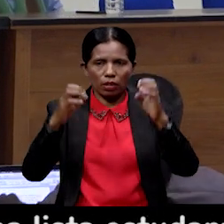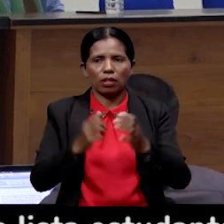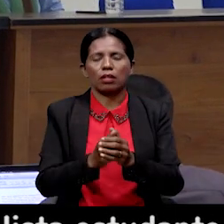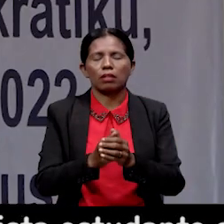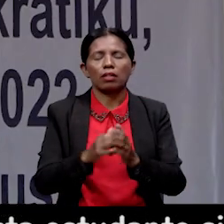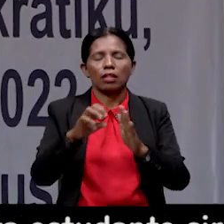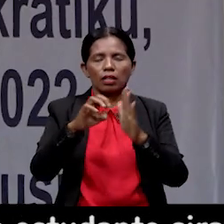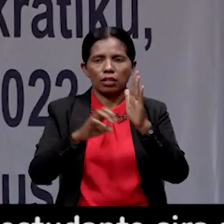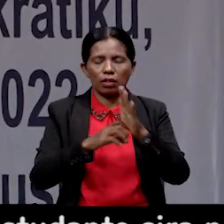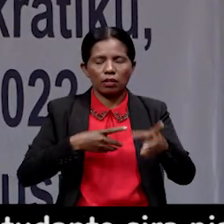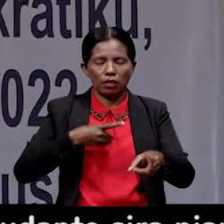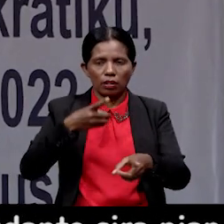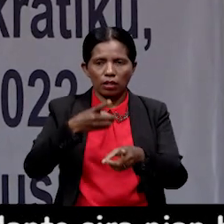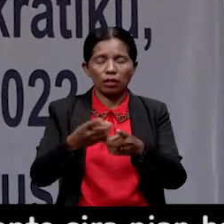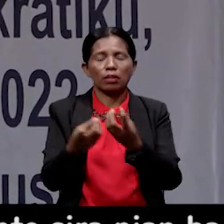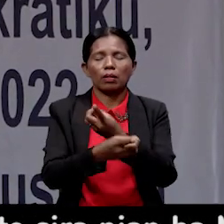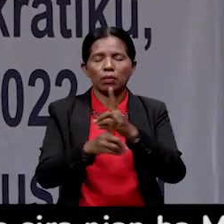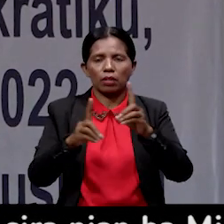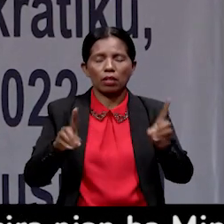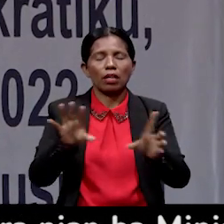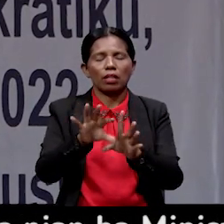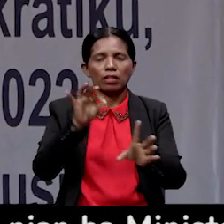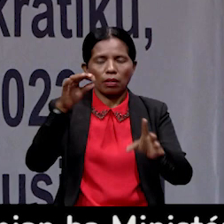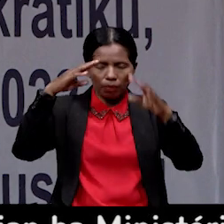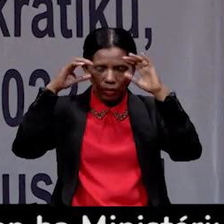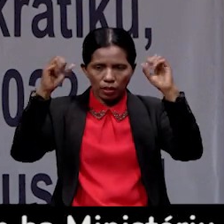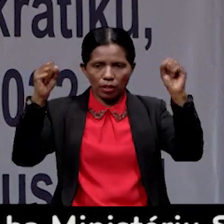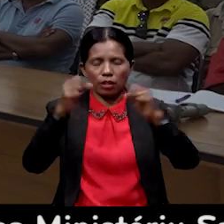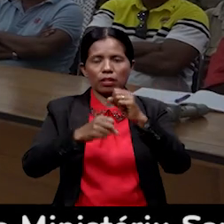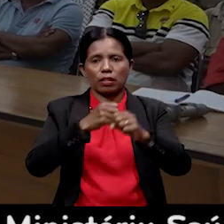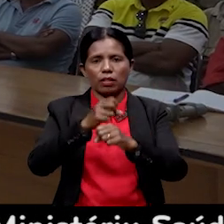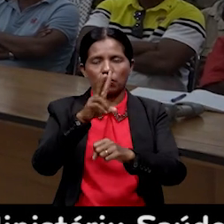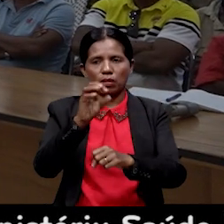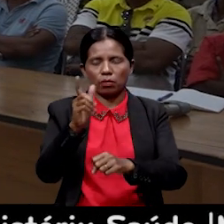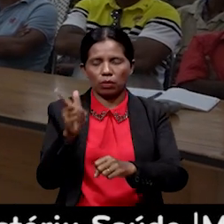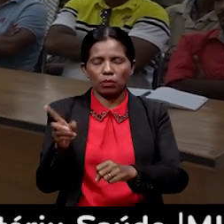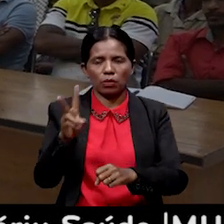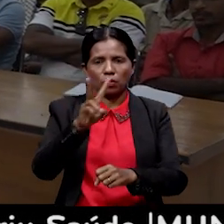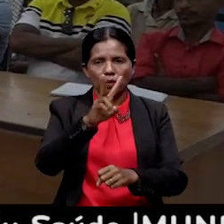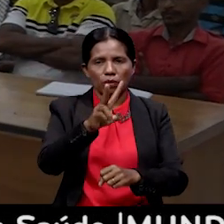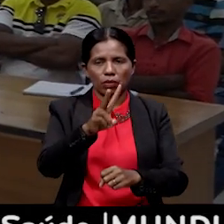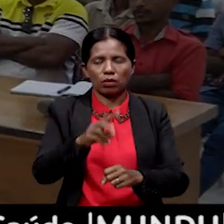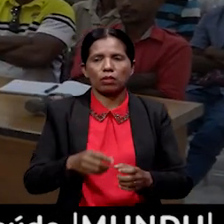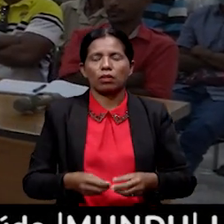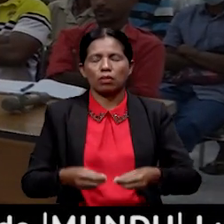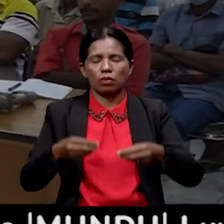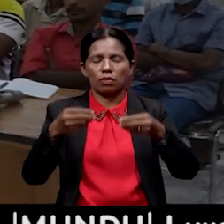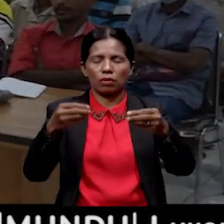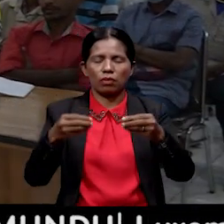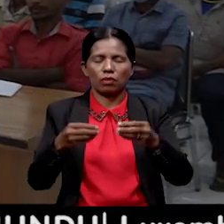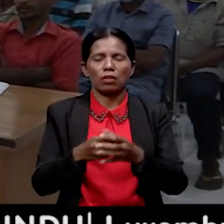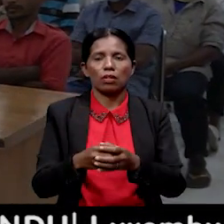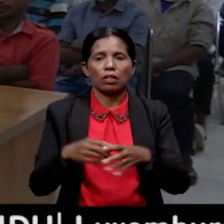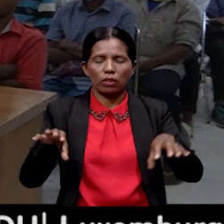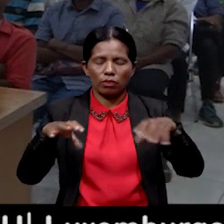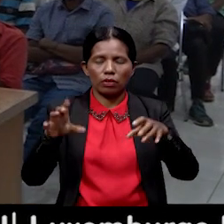Estado Direito Democrático, eleição presidencial tina Rihungrua Runu Resingrua no reposição Ordem Constitucional.